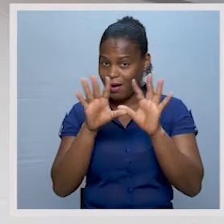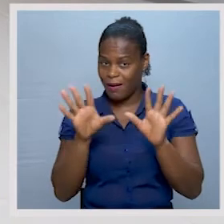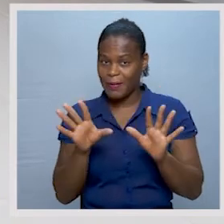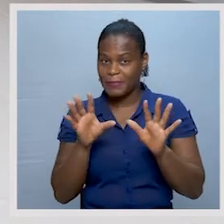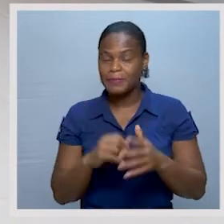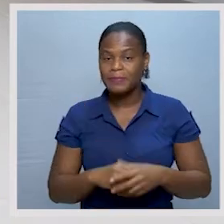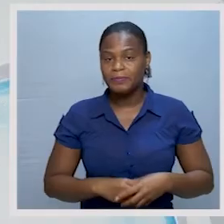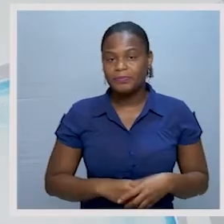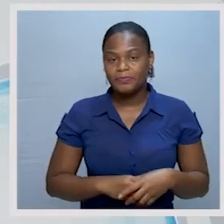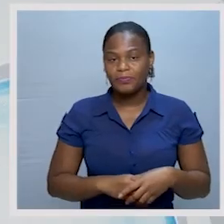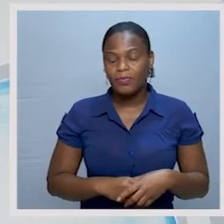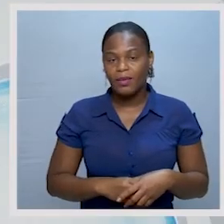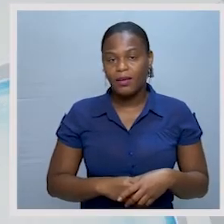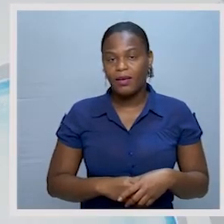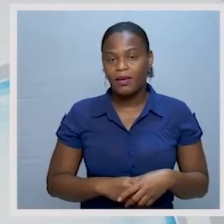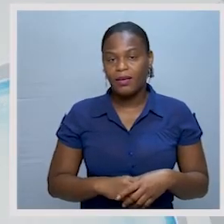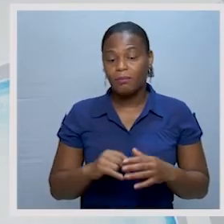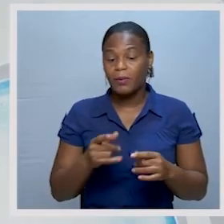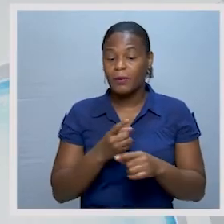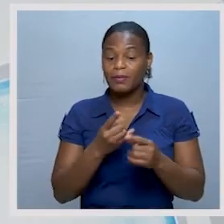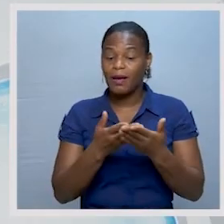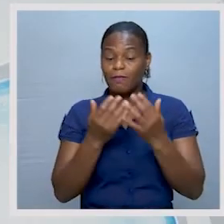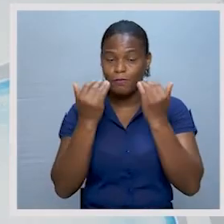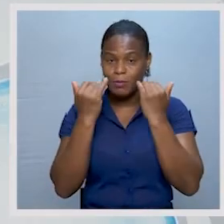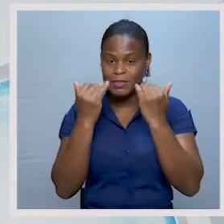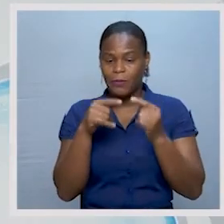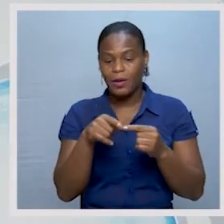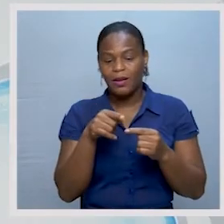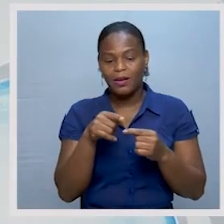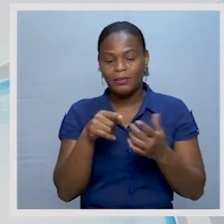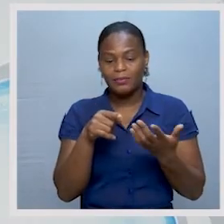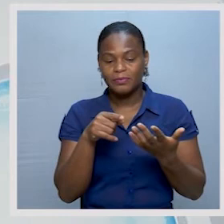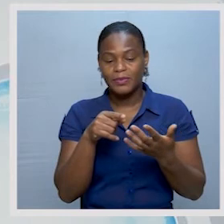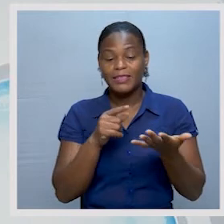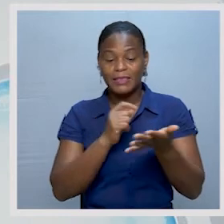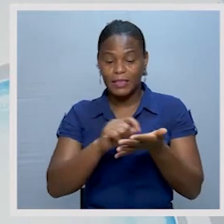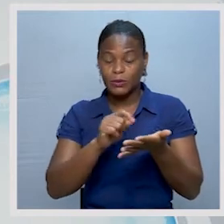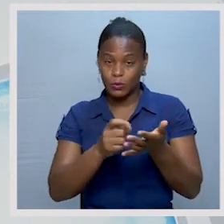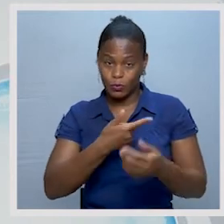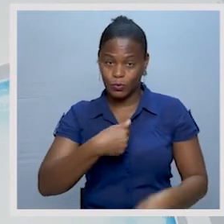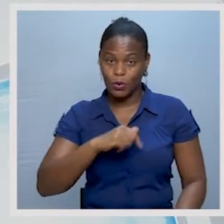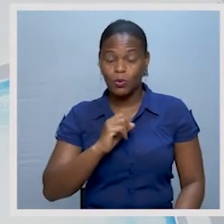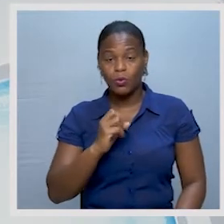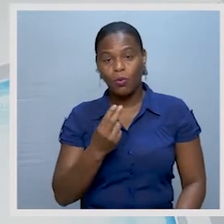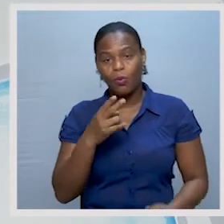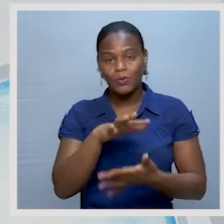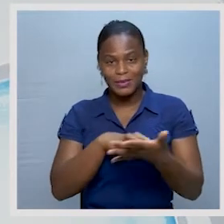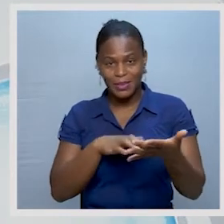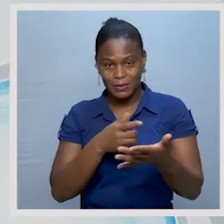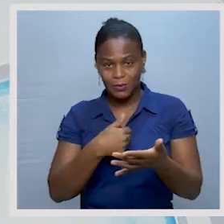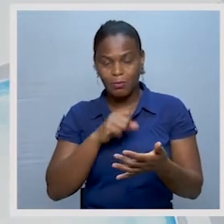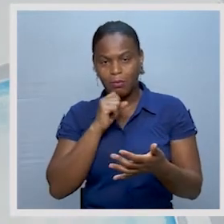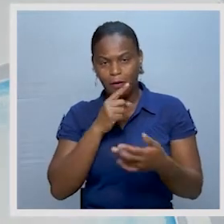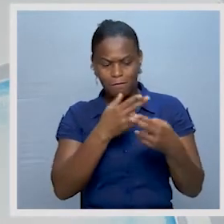ser clara. Passar uma informação. Então, aqui no nosso exercício, o